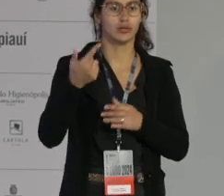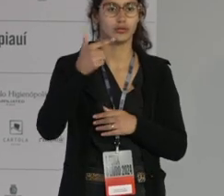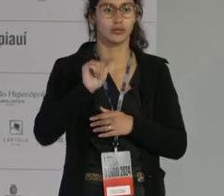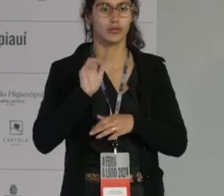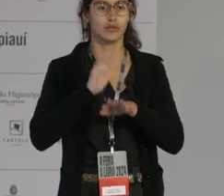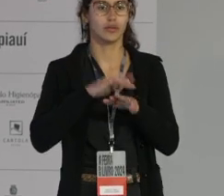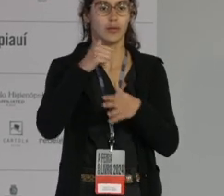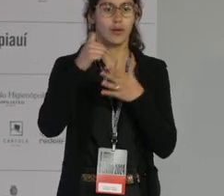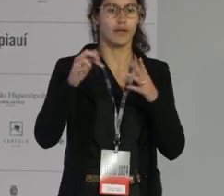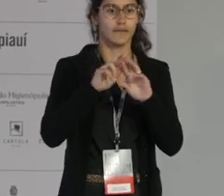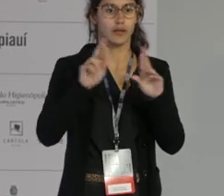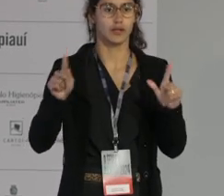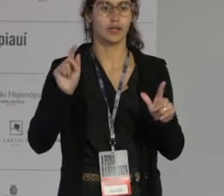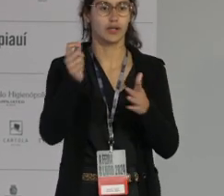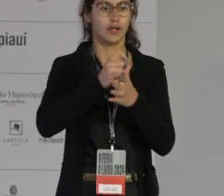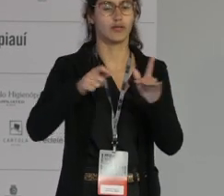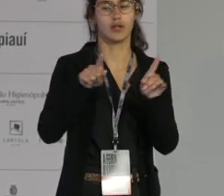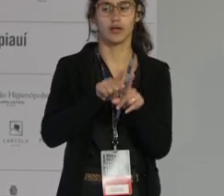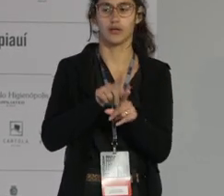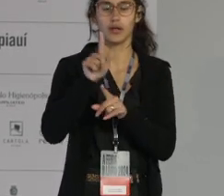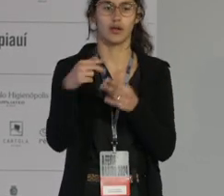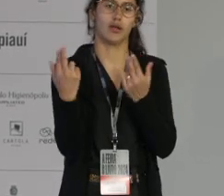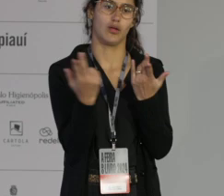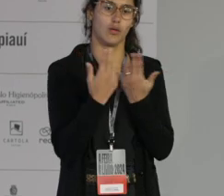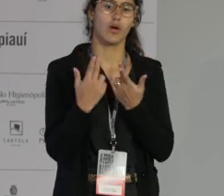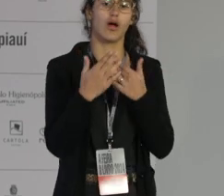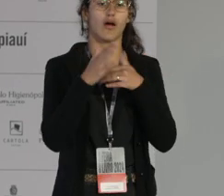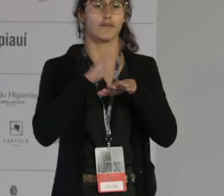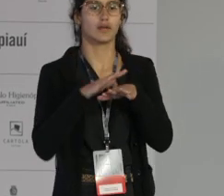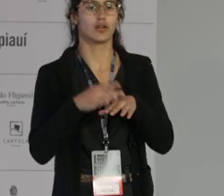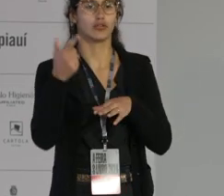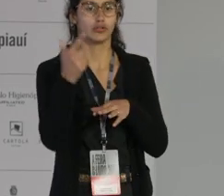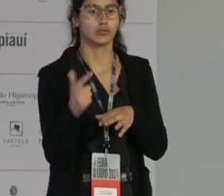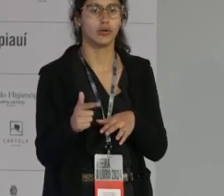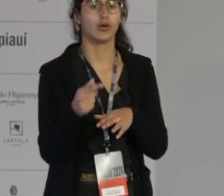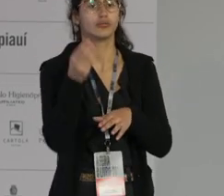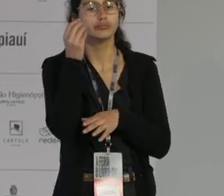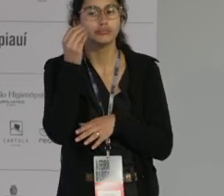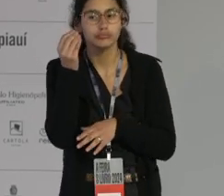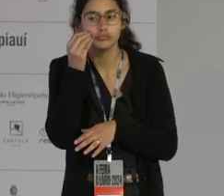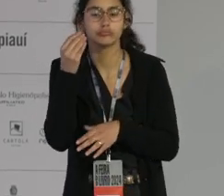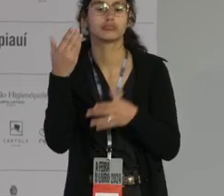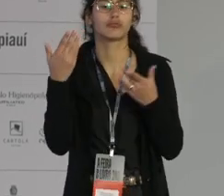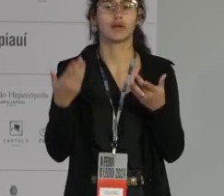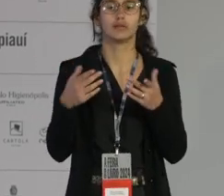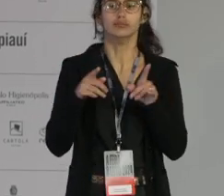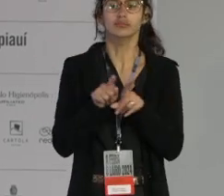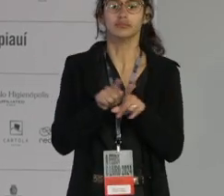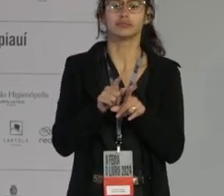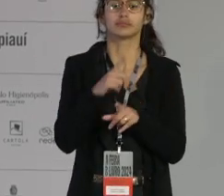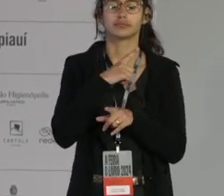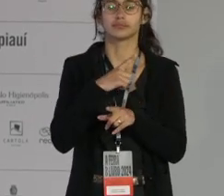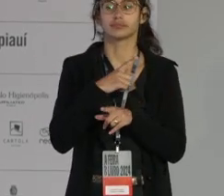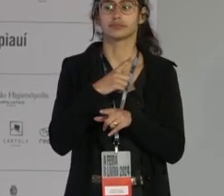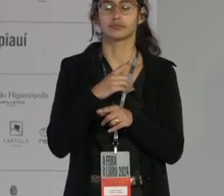abrir mão de coisas. E acho que escrever também é isso, é você abrir mão, é você cortar. Tanto